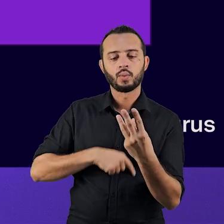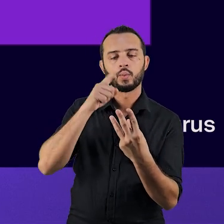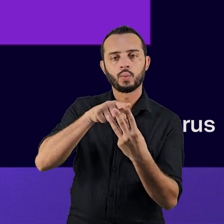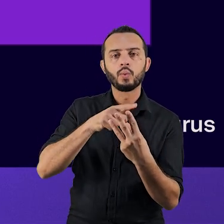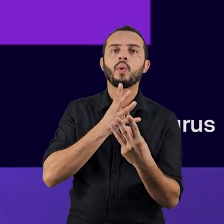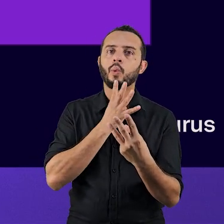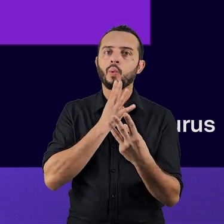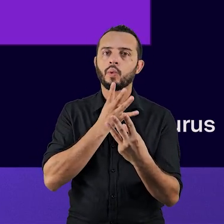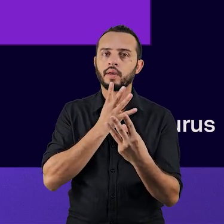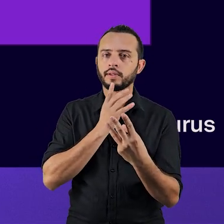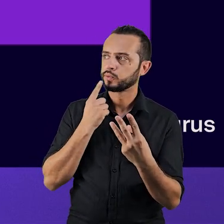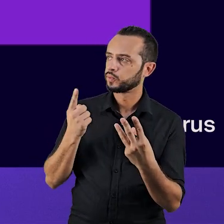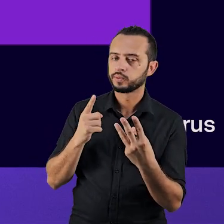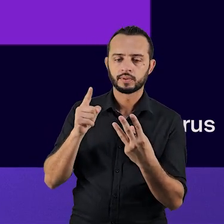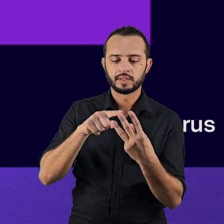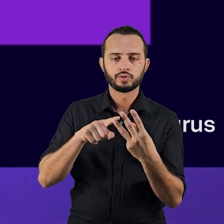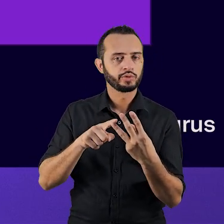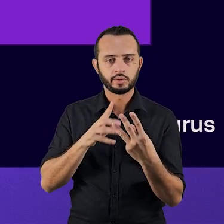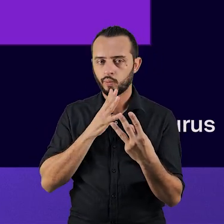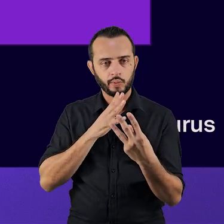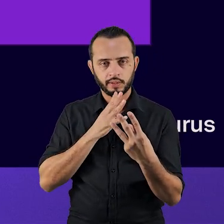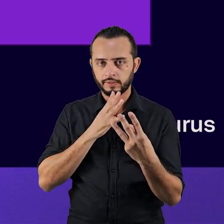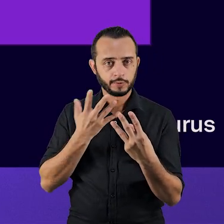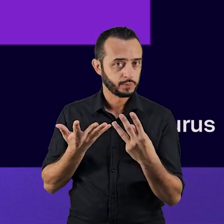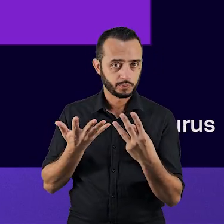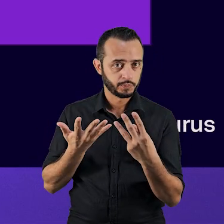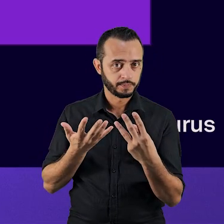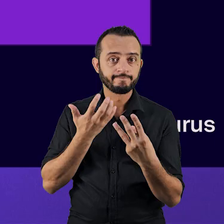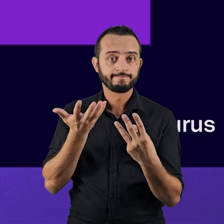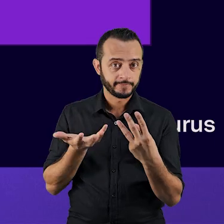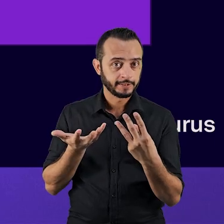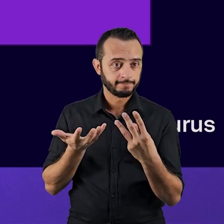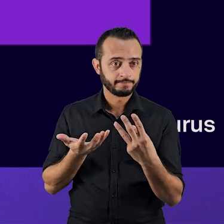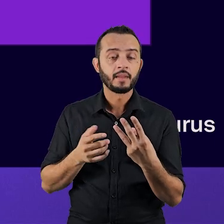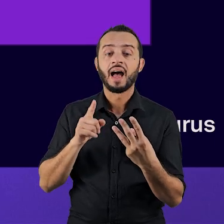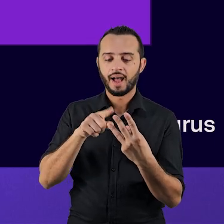bit que eu conheço, então eu tenho 2 bits de entropia e 1 bit de informação.